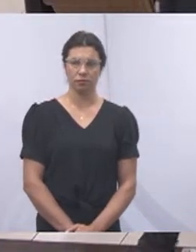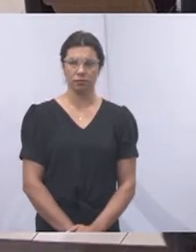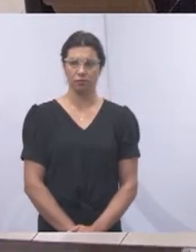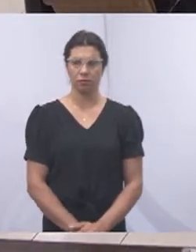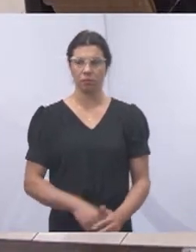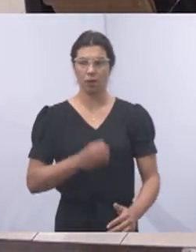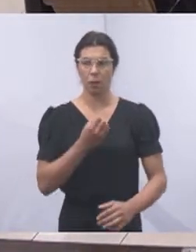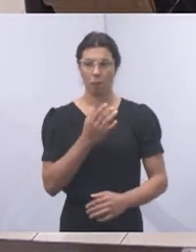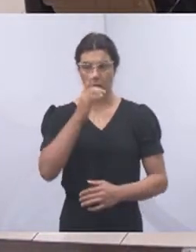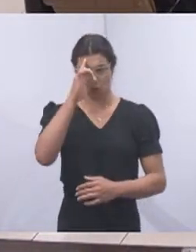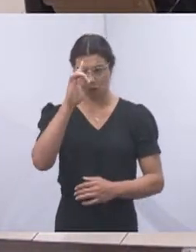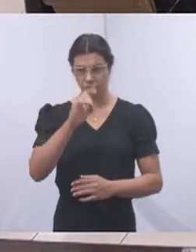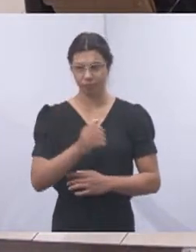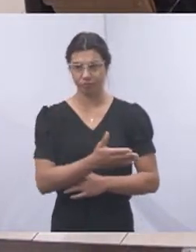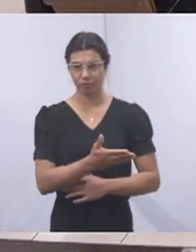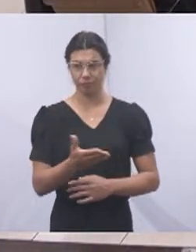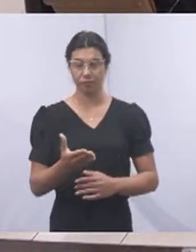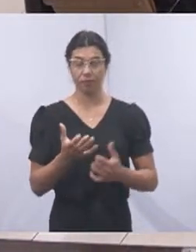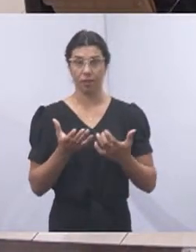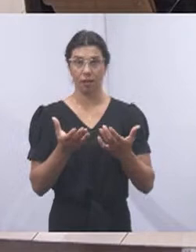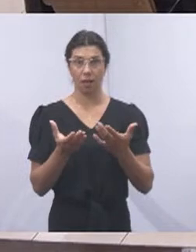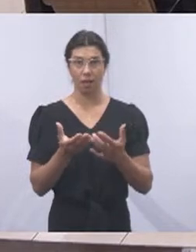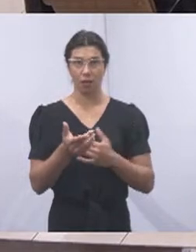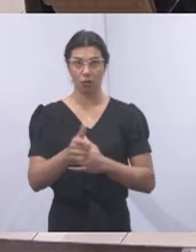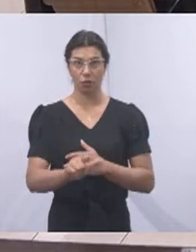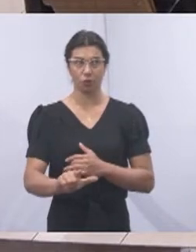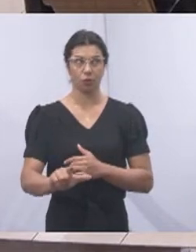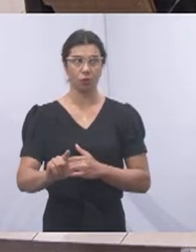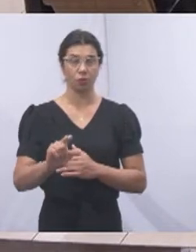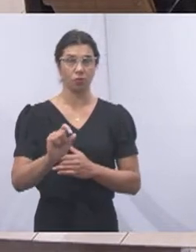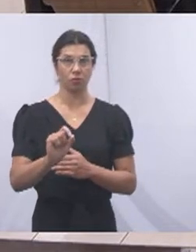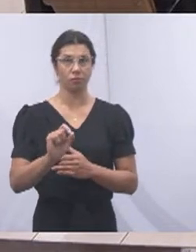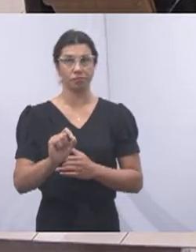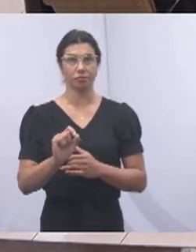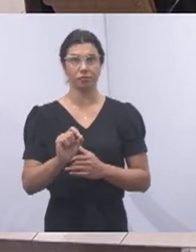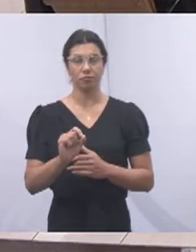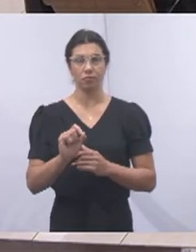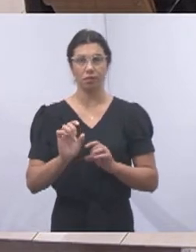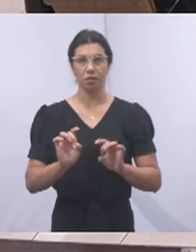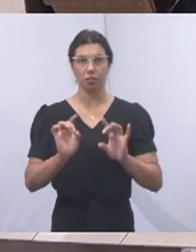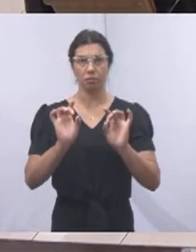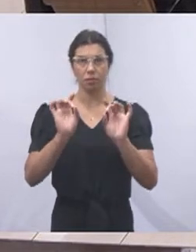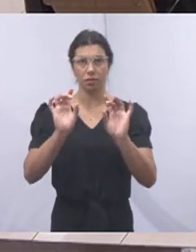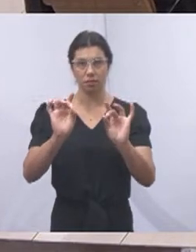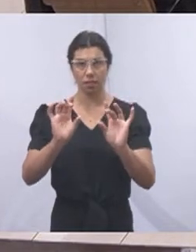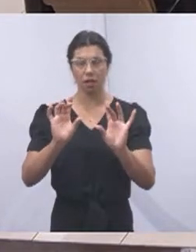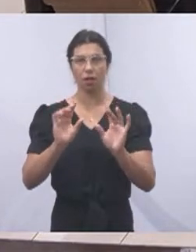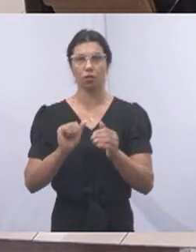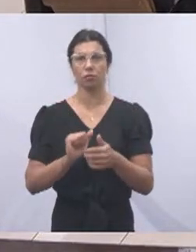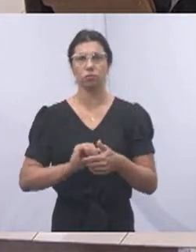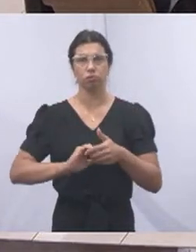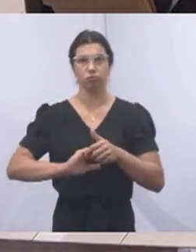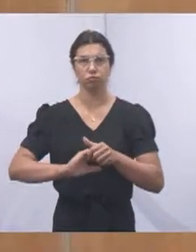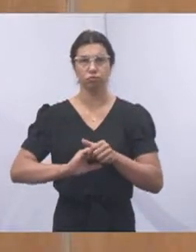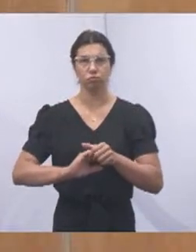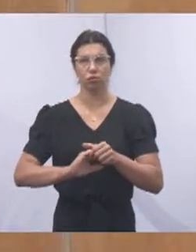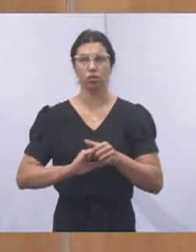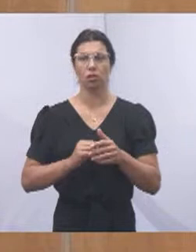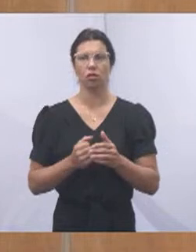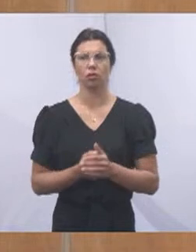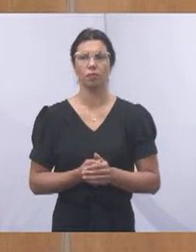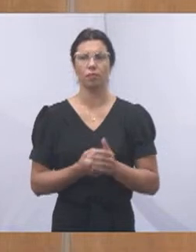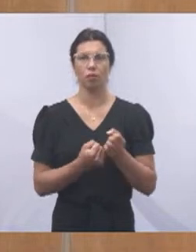Bom dia a todos. Quero mais uma vez, em especial, cumprimentar o